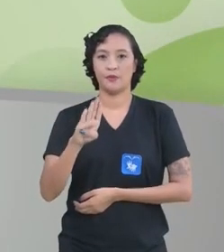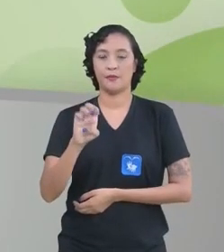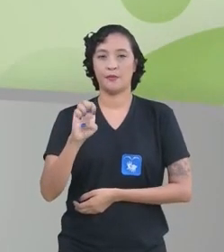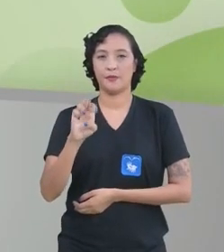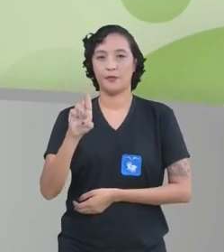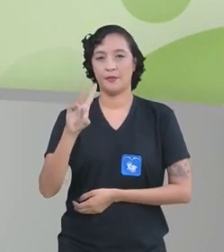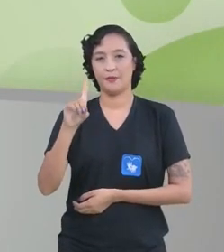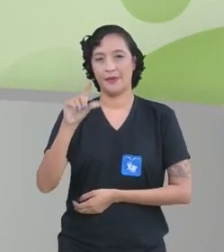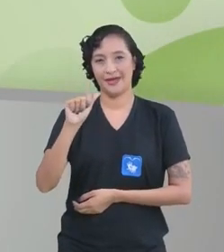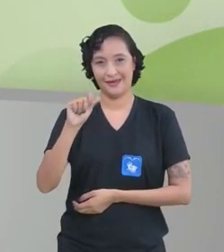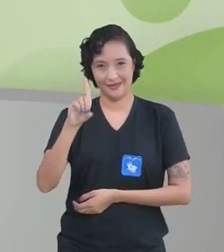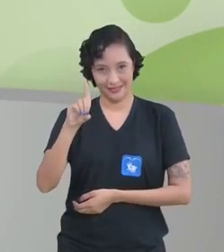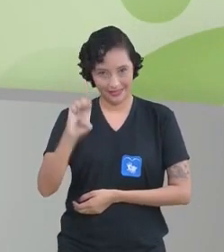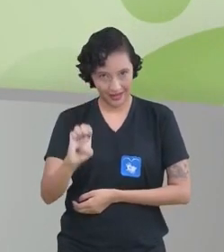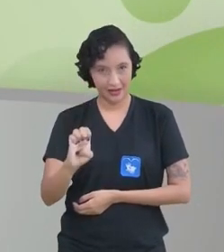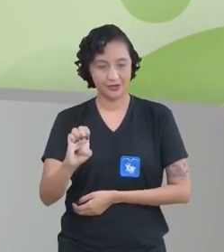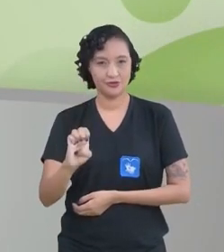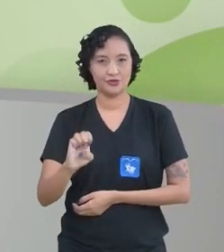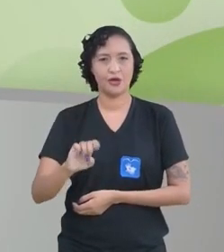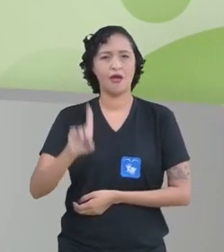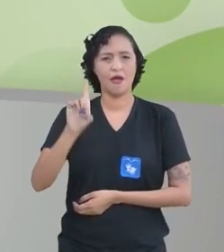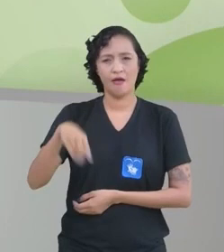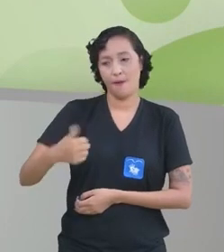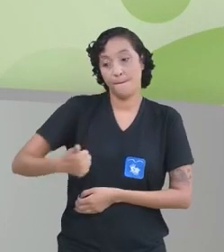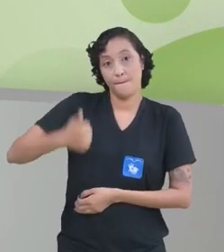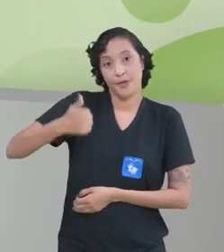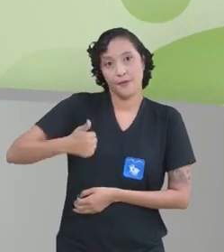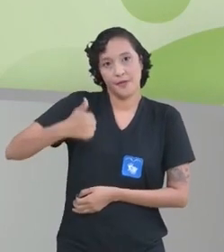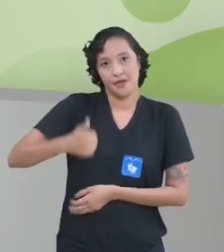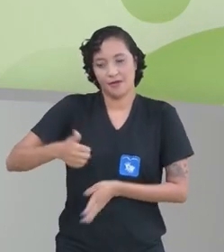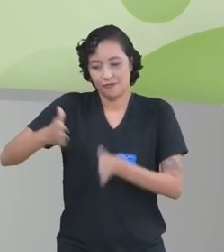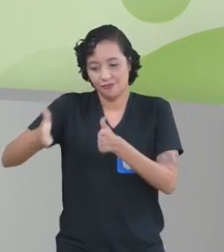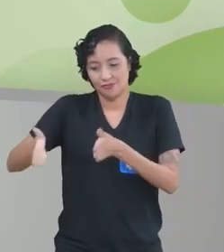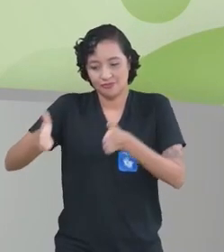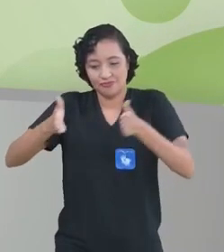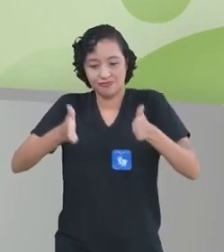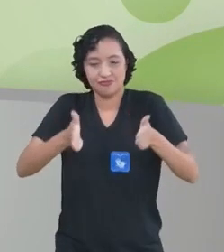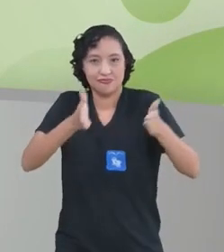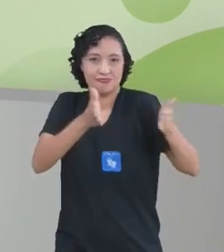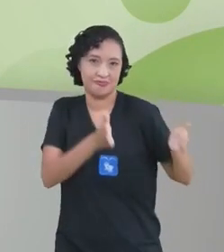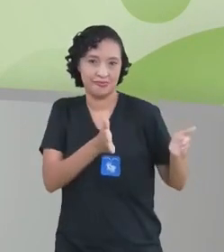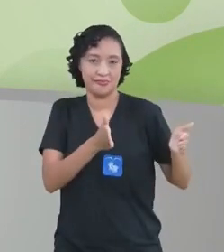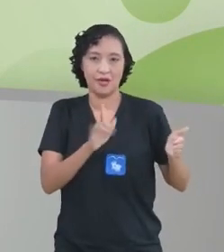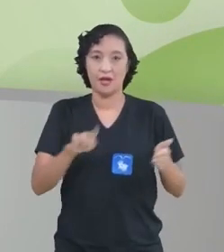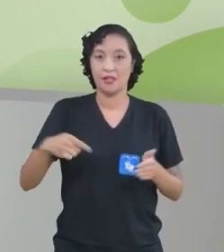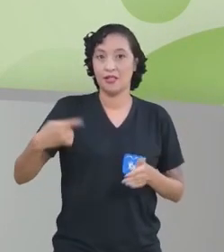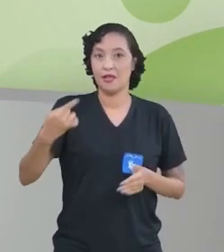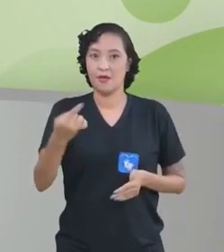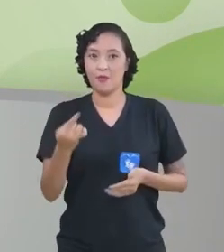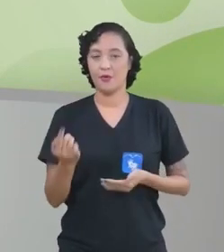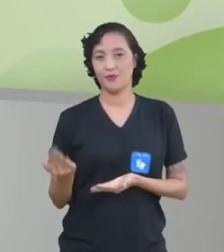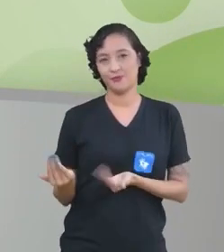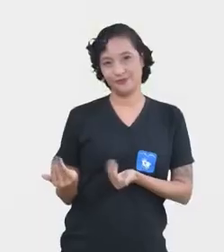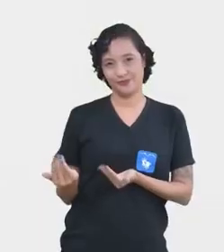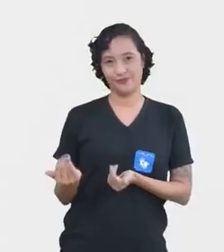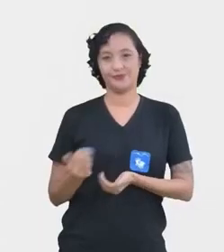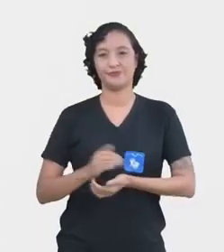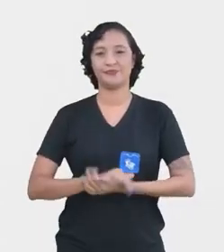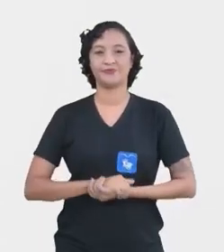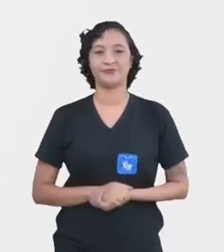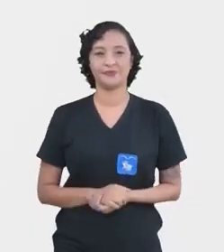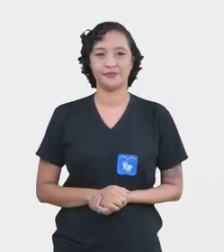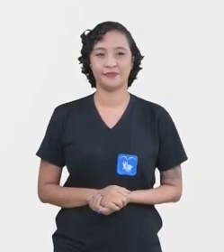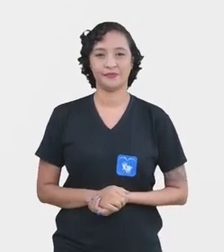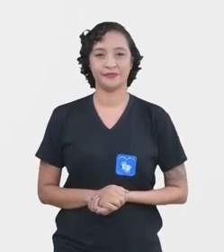das primeiras etapas que nós temos para nós avançarmos para uma fase da adolescência, tá bom? Aí,